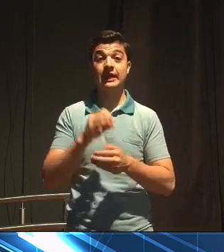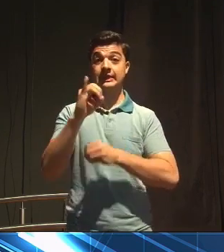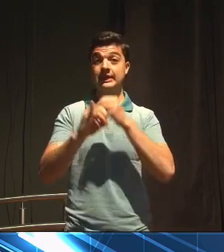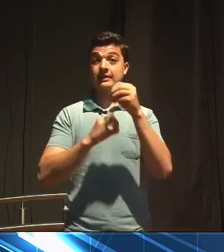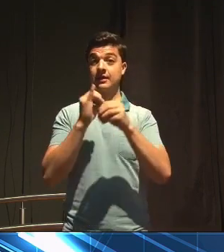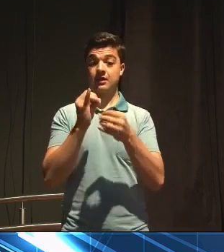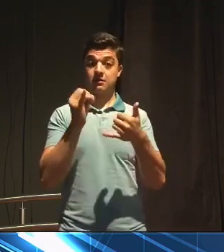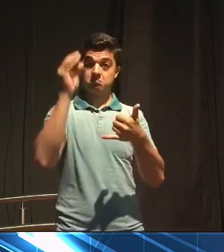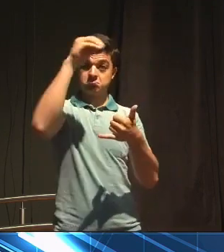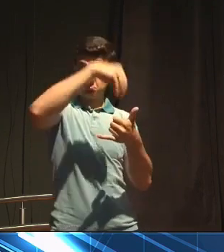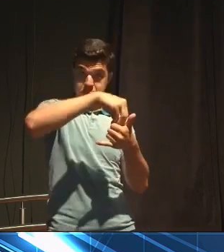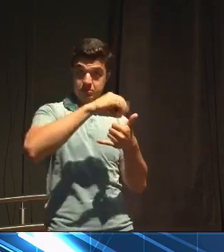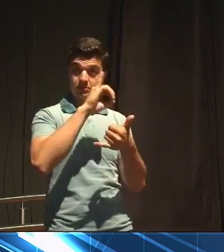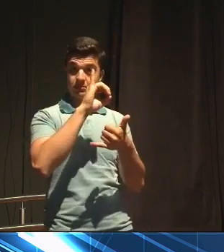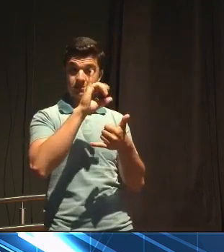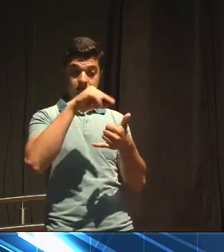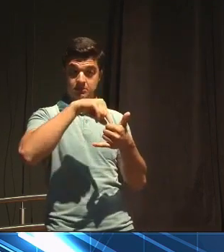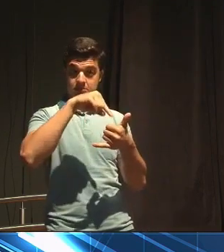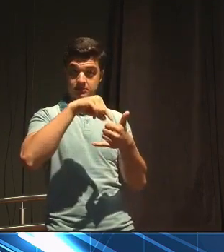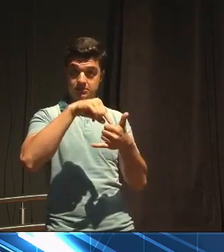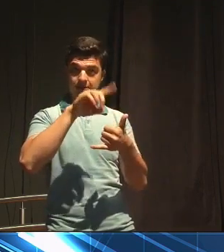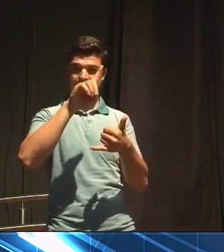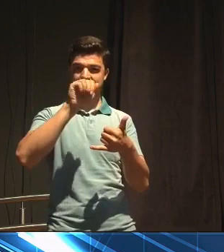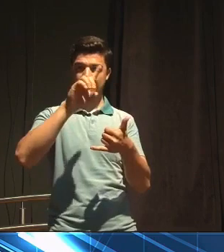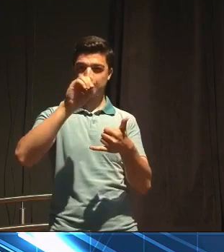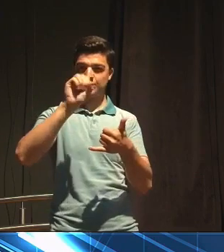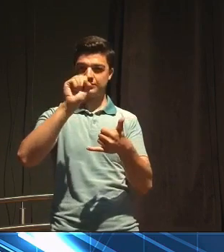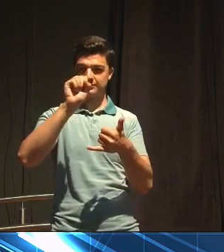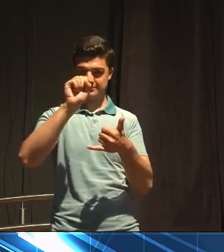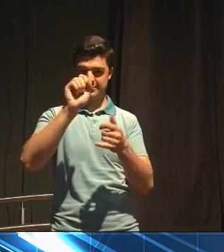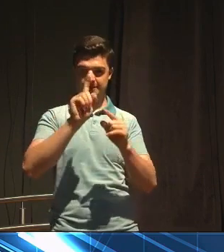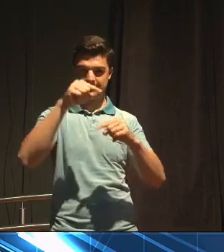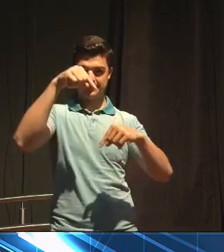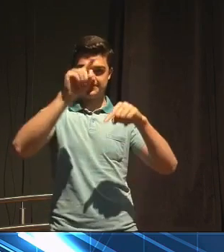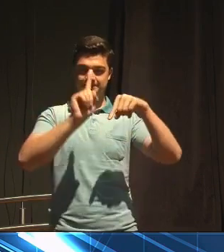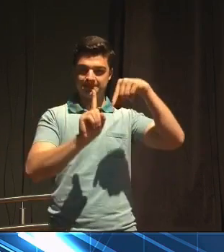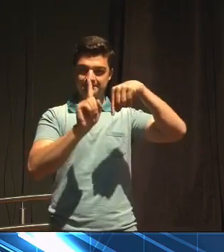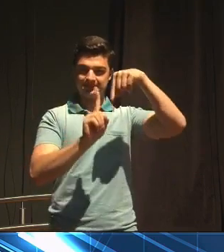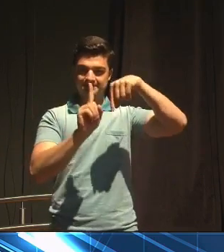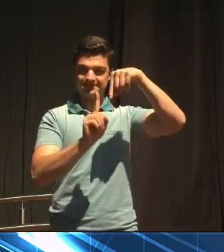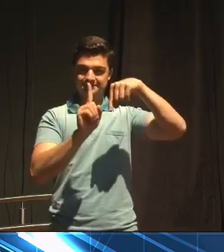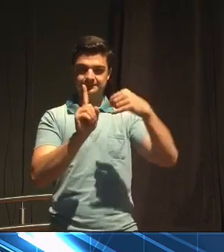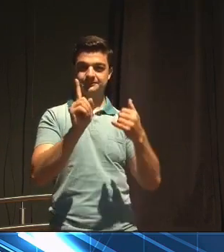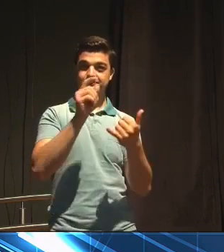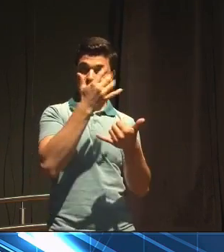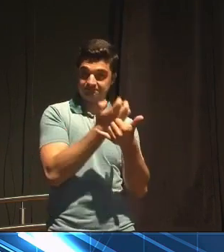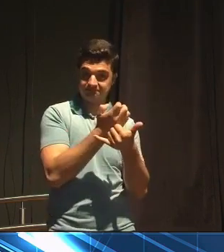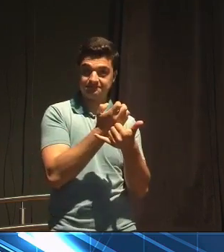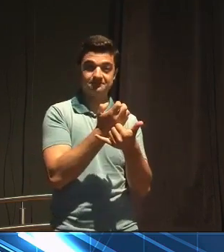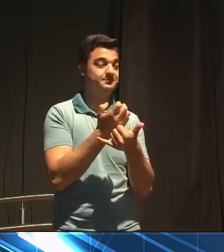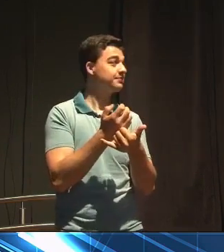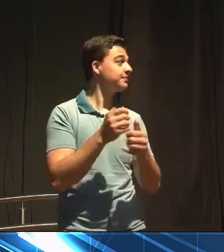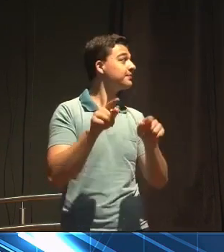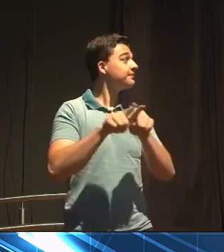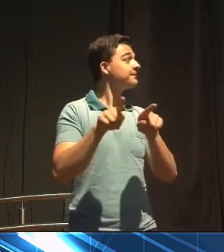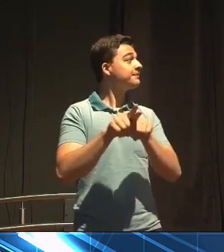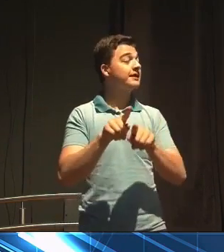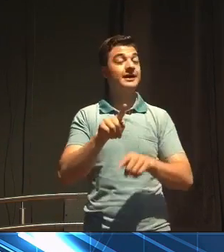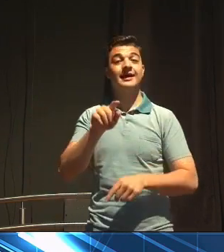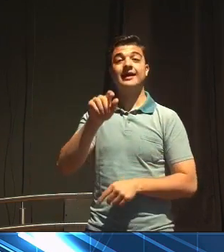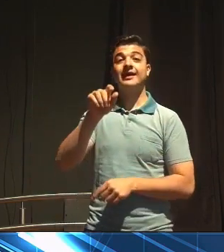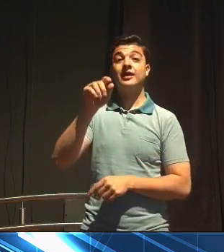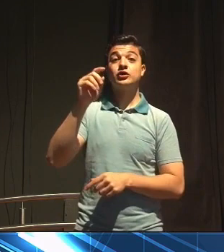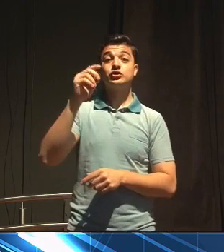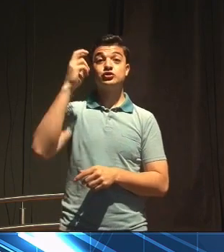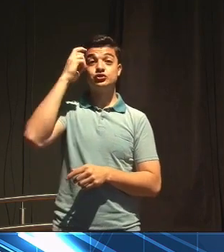estava disponível, e uma coisinha que a gente não chamava de AI, mas que já estava entre nós, já existia ali, que